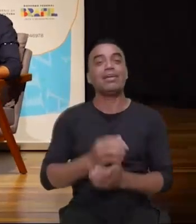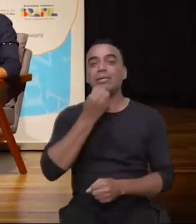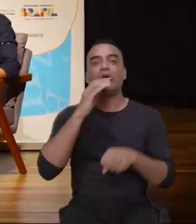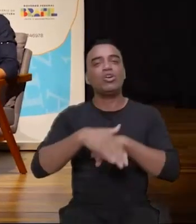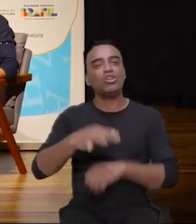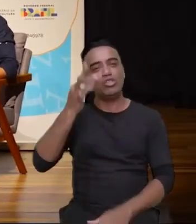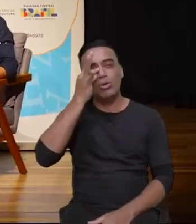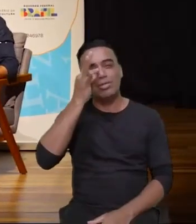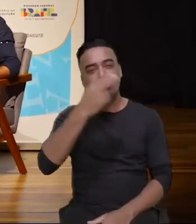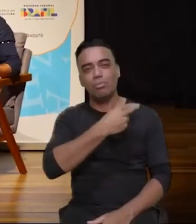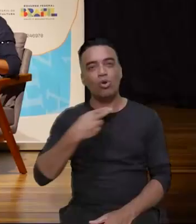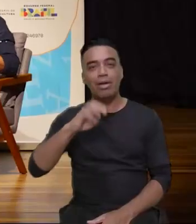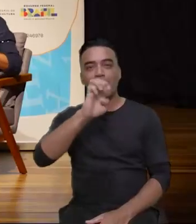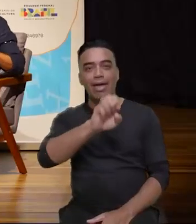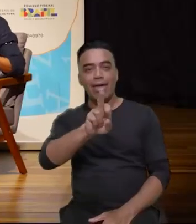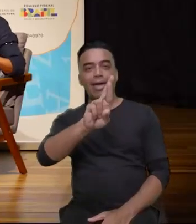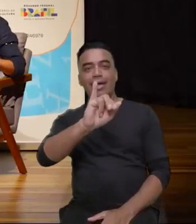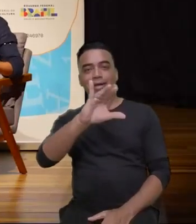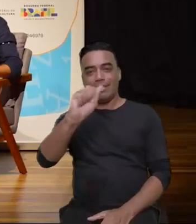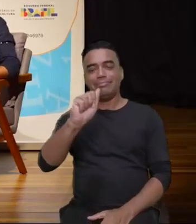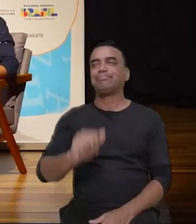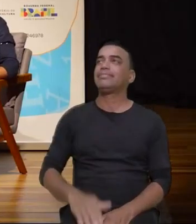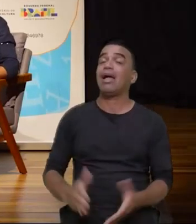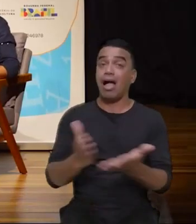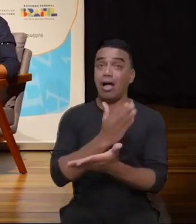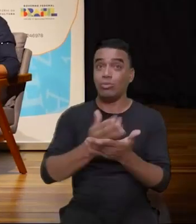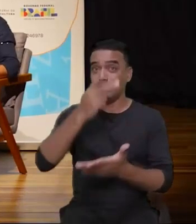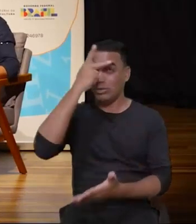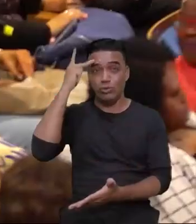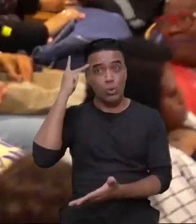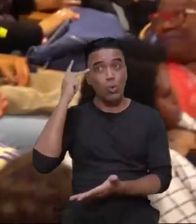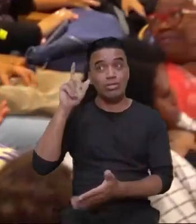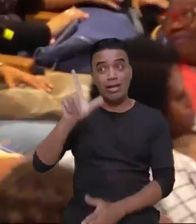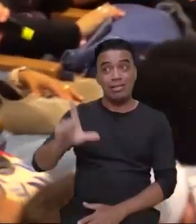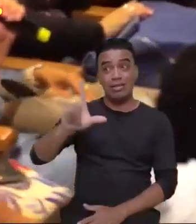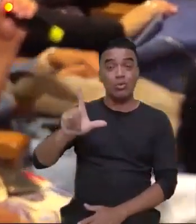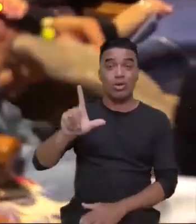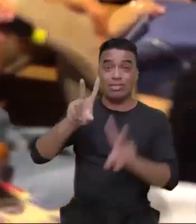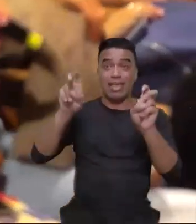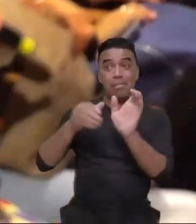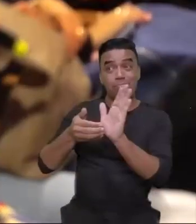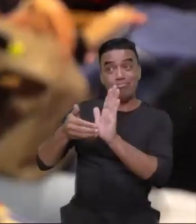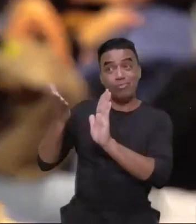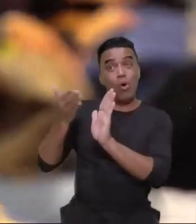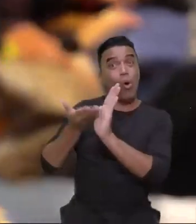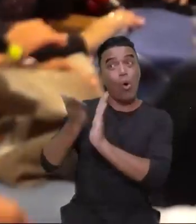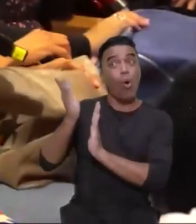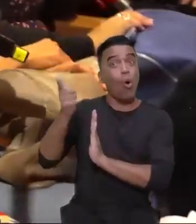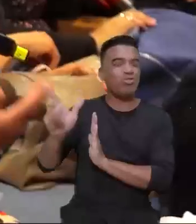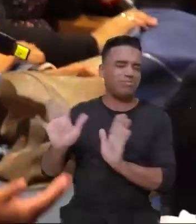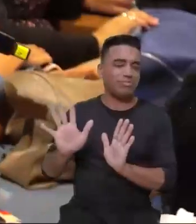Boa noite, Conceição. Meu nome é Érica. Algumas pessoas vão achar que eu vou sair aqui da literatura, mas a gente que